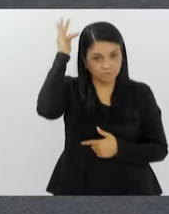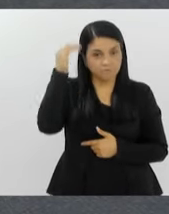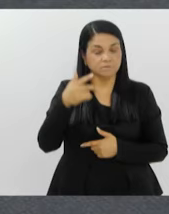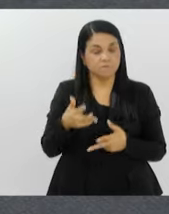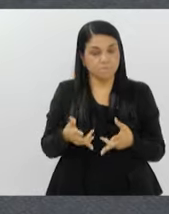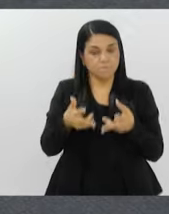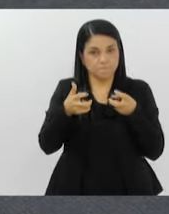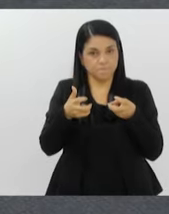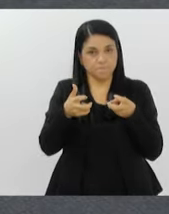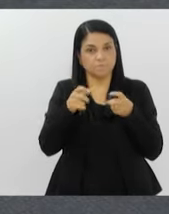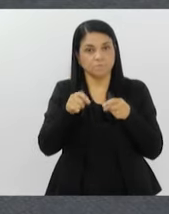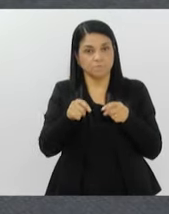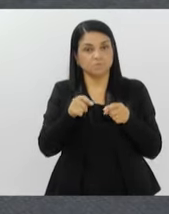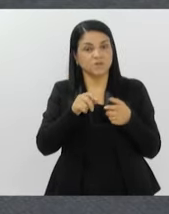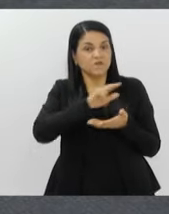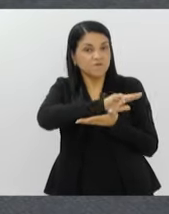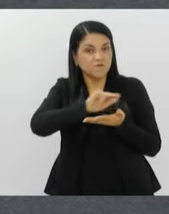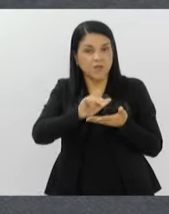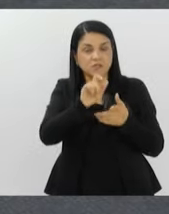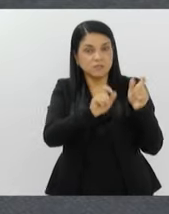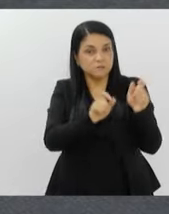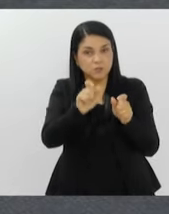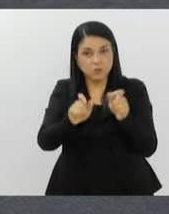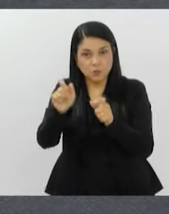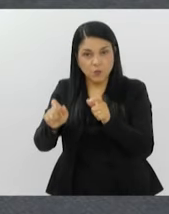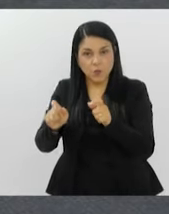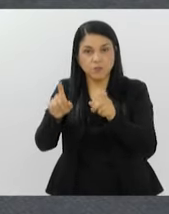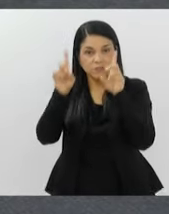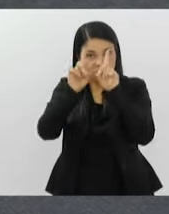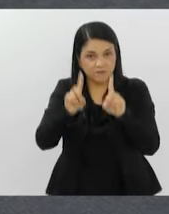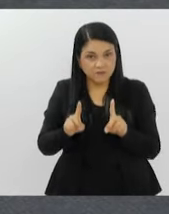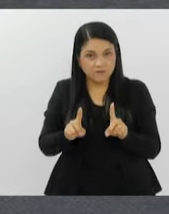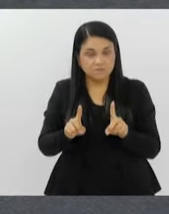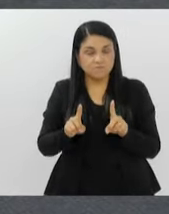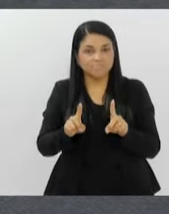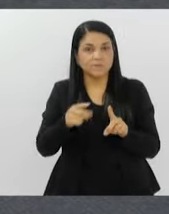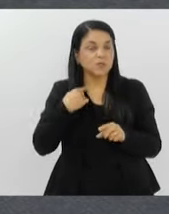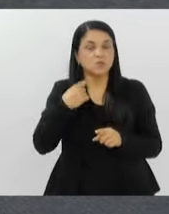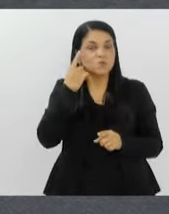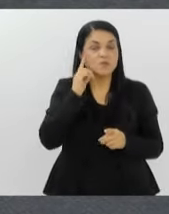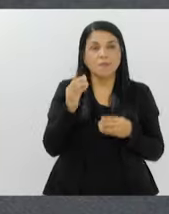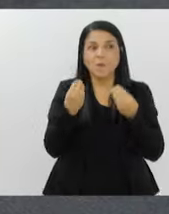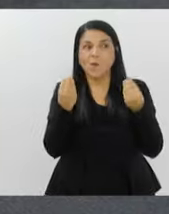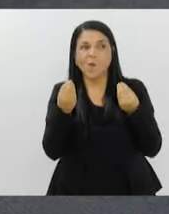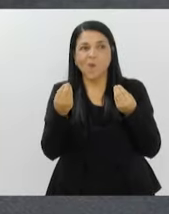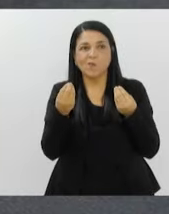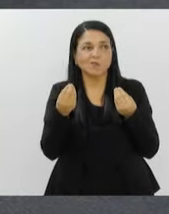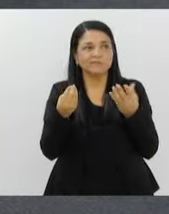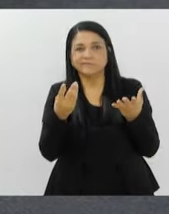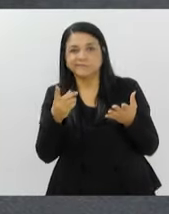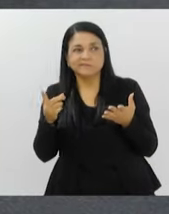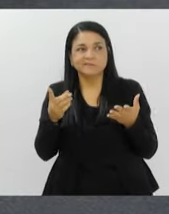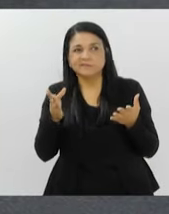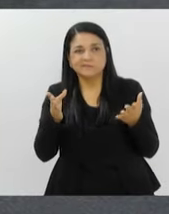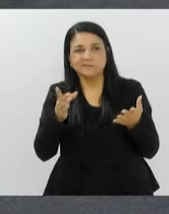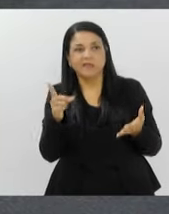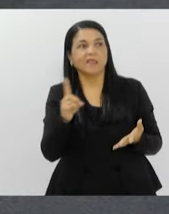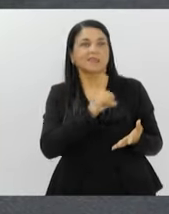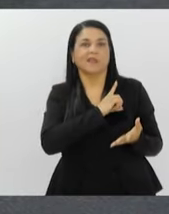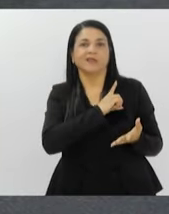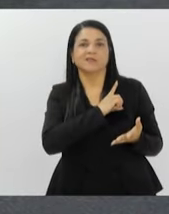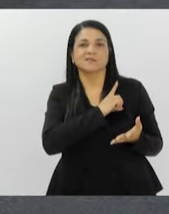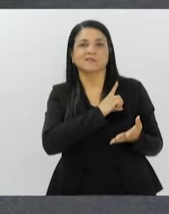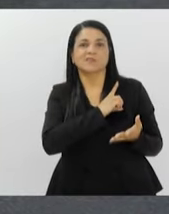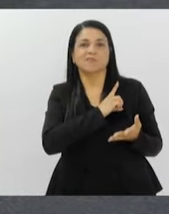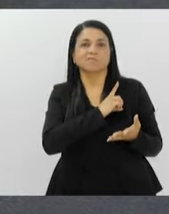pessoa muitas pessoas que tê eh deficiência e não sabem realmente Qual é a delegacia que vai lhes